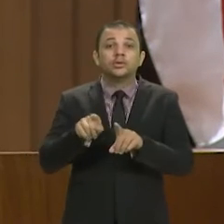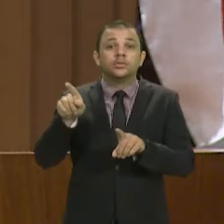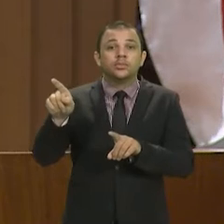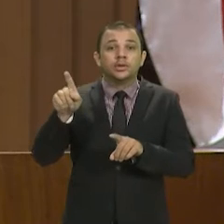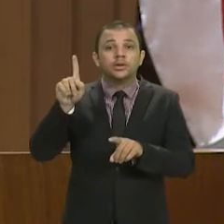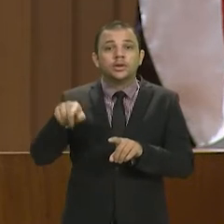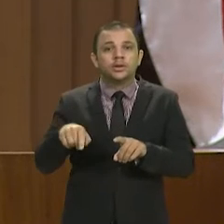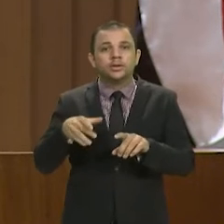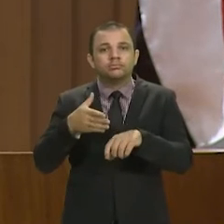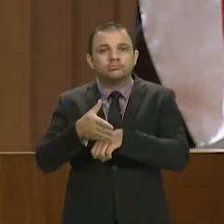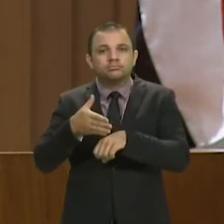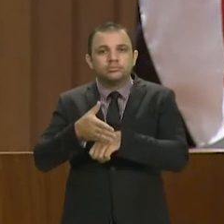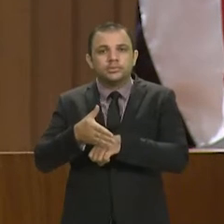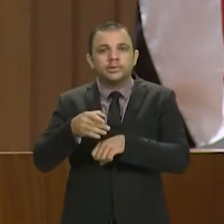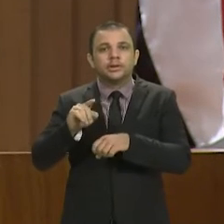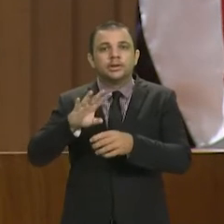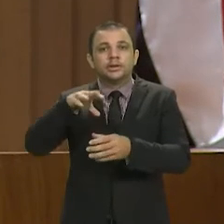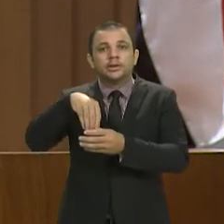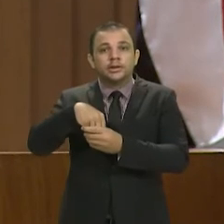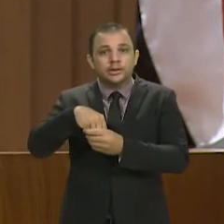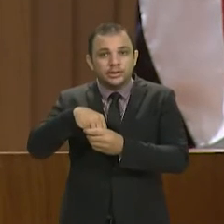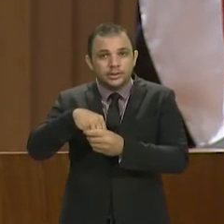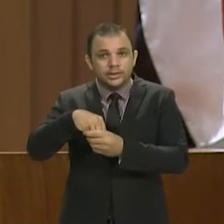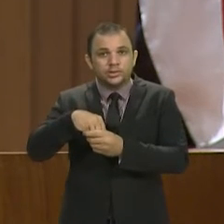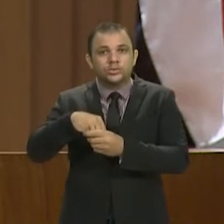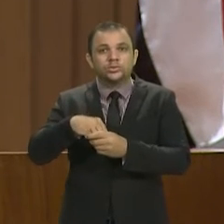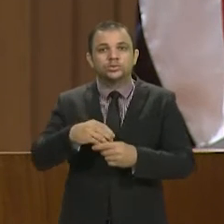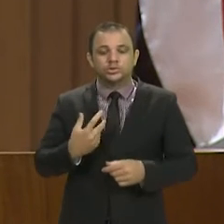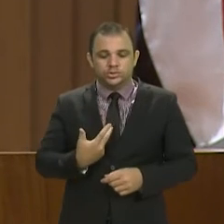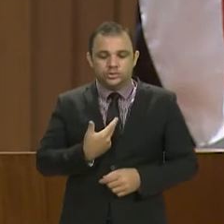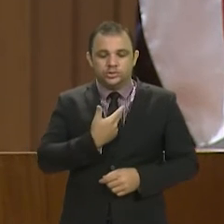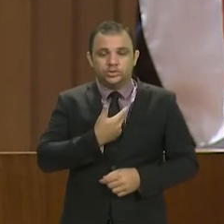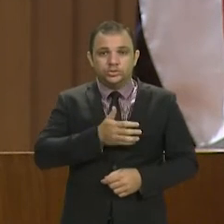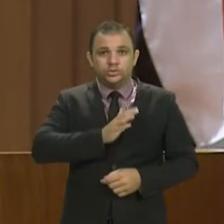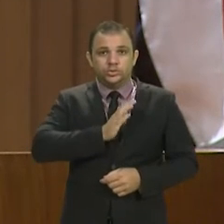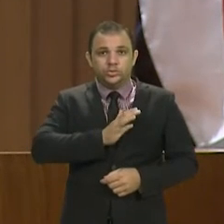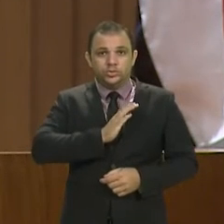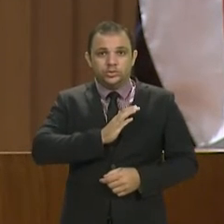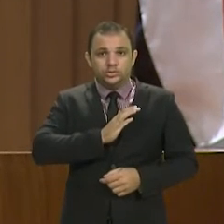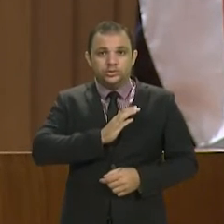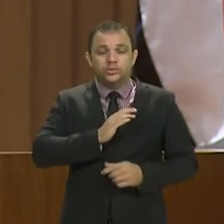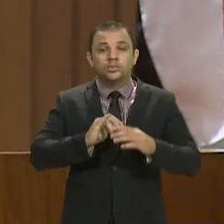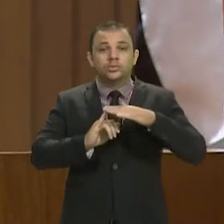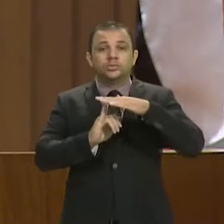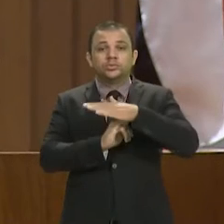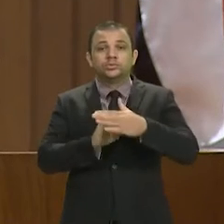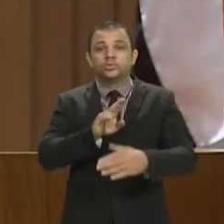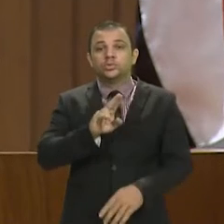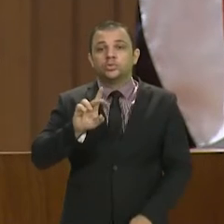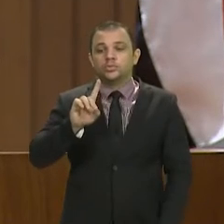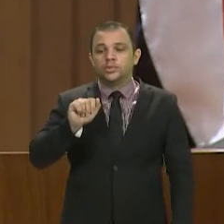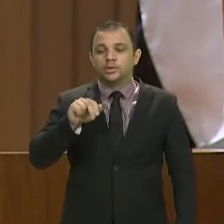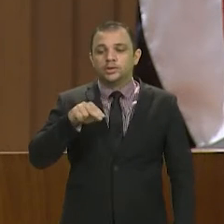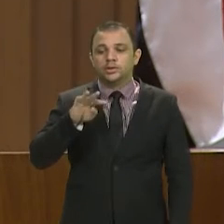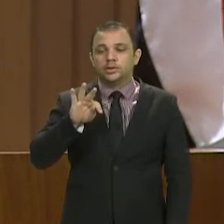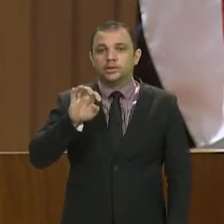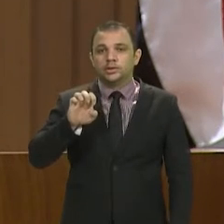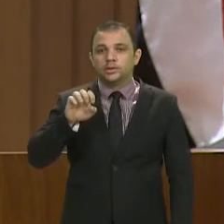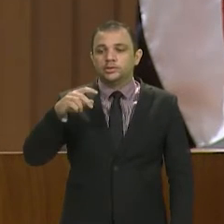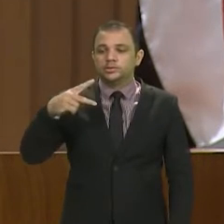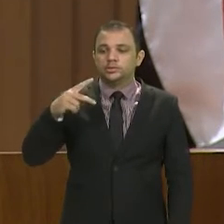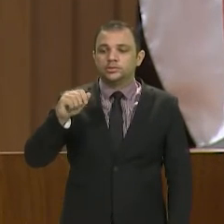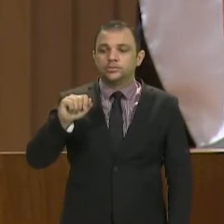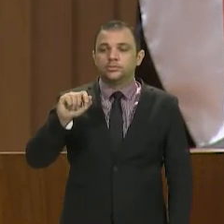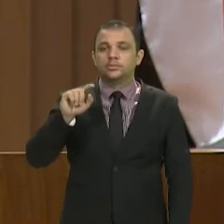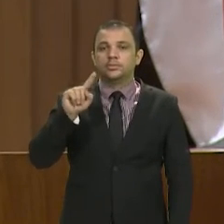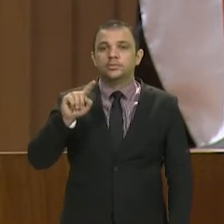Coração do Instituto Dante Pazianese de Cardiologia e teve uma grande